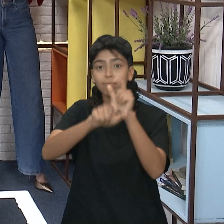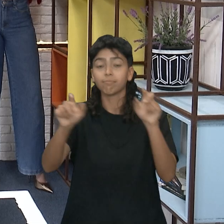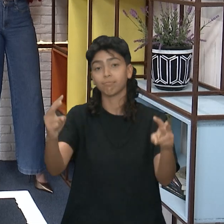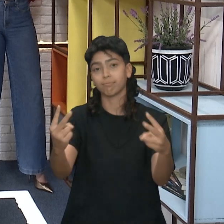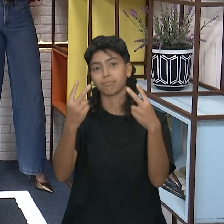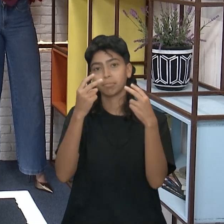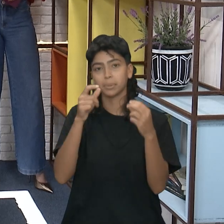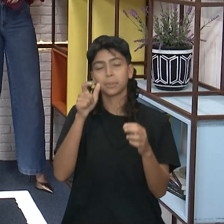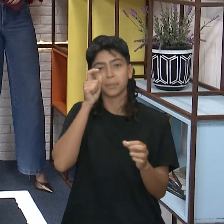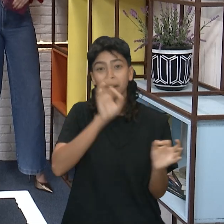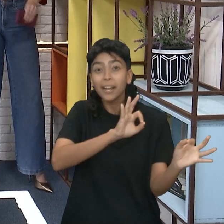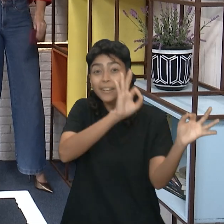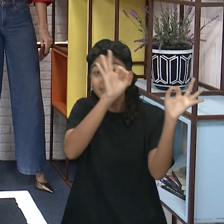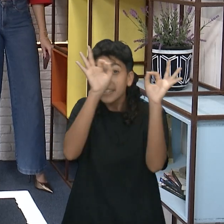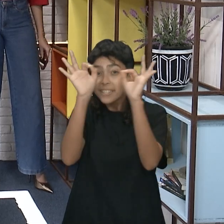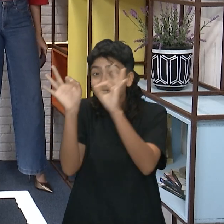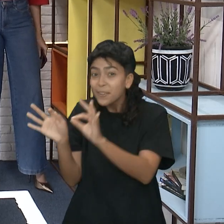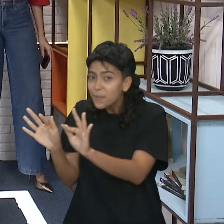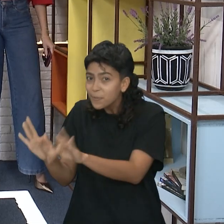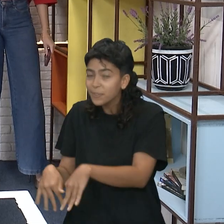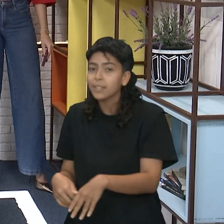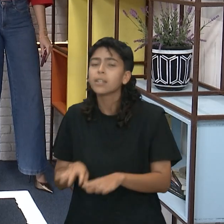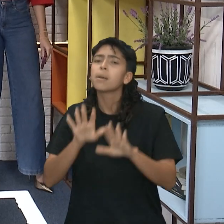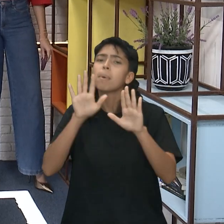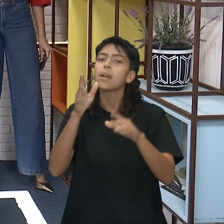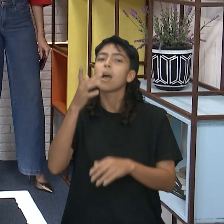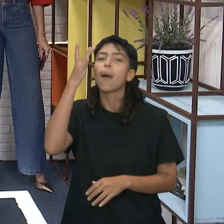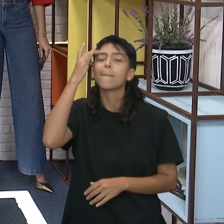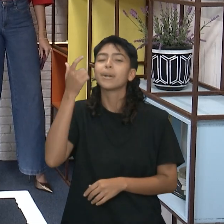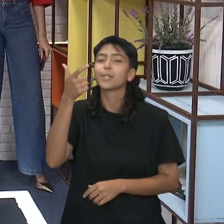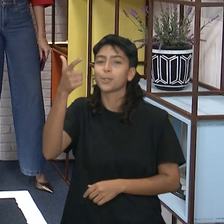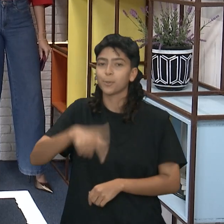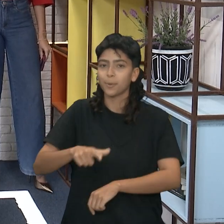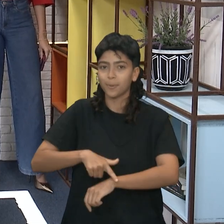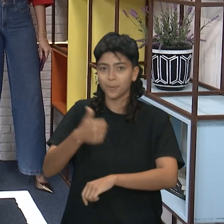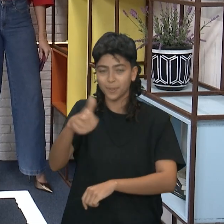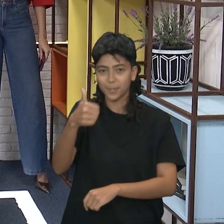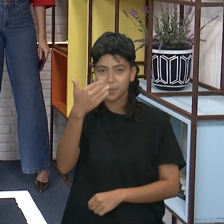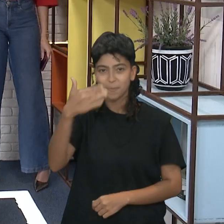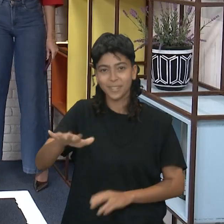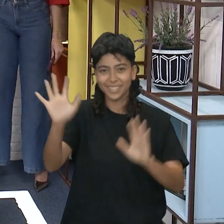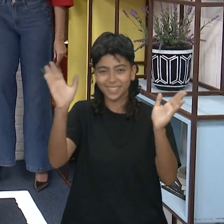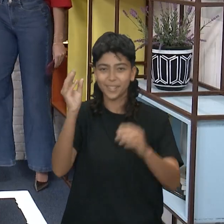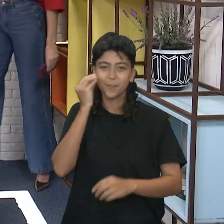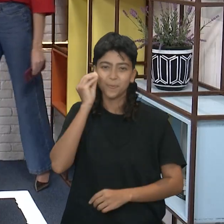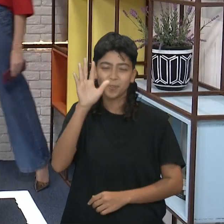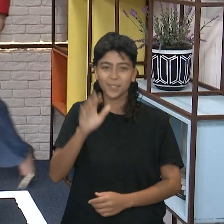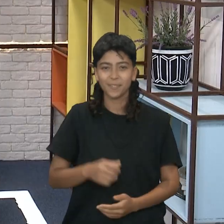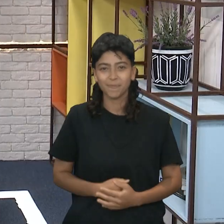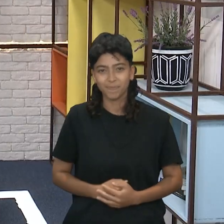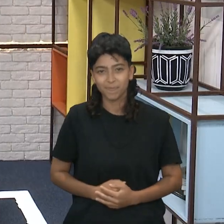a gente até o fim, mas eu te encontro amanhã, às 11h30 da manhã. Até mais!